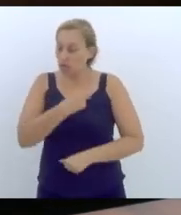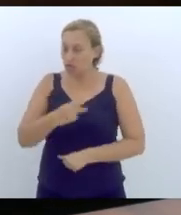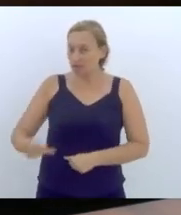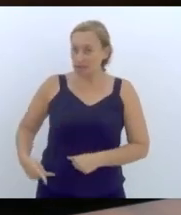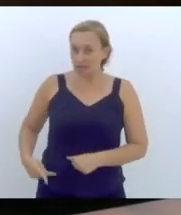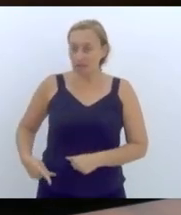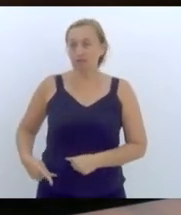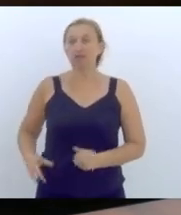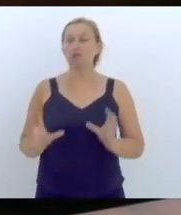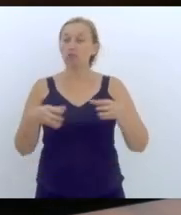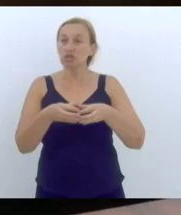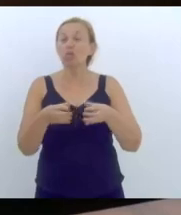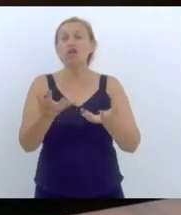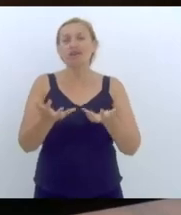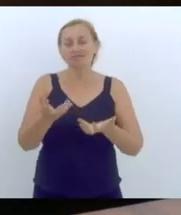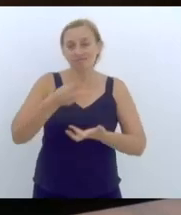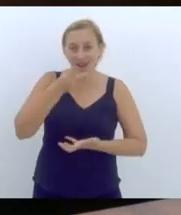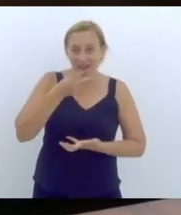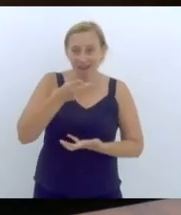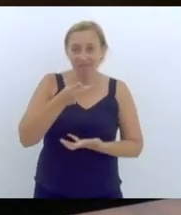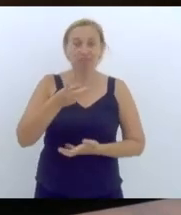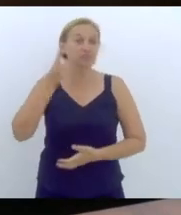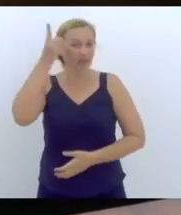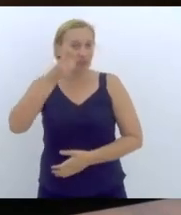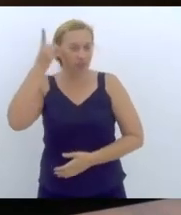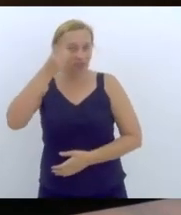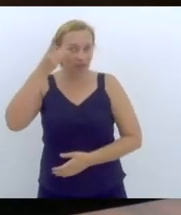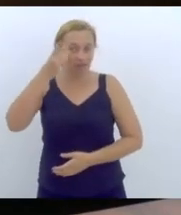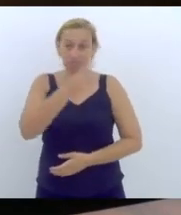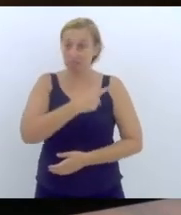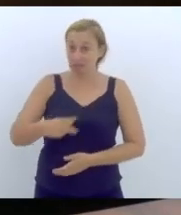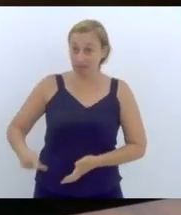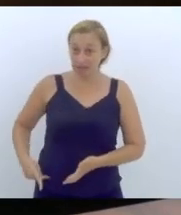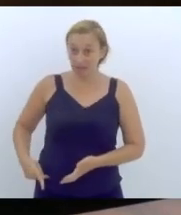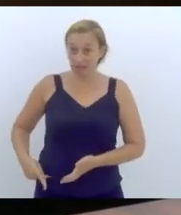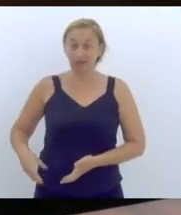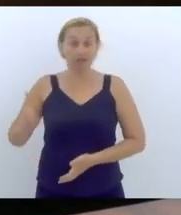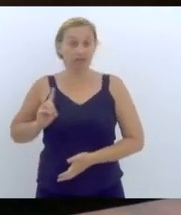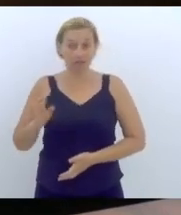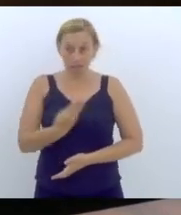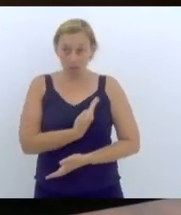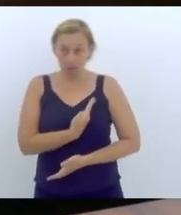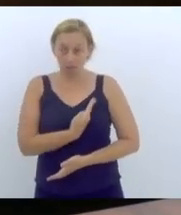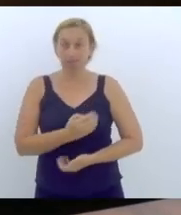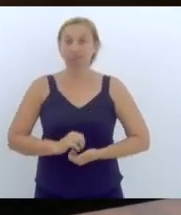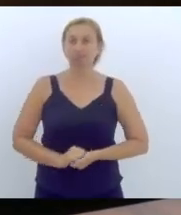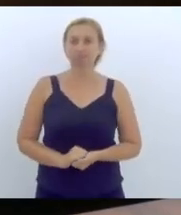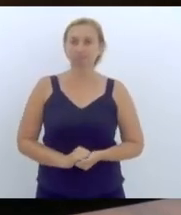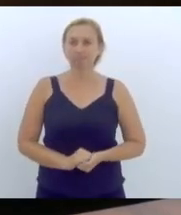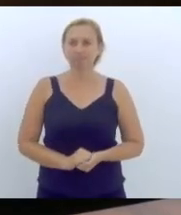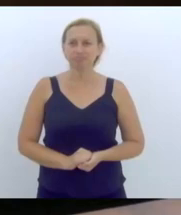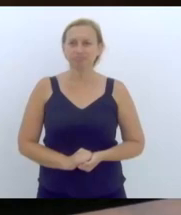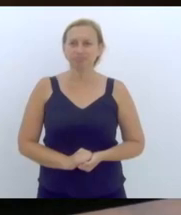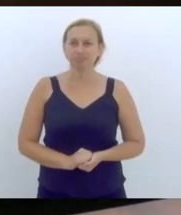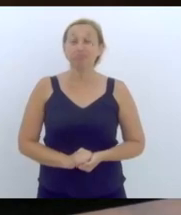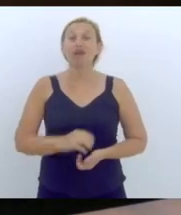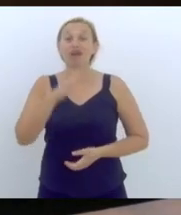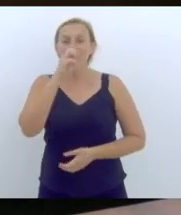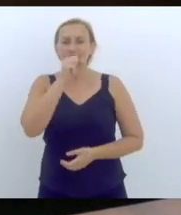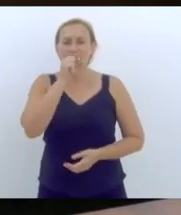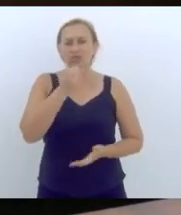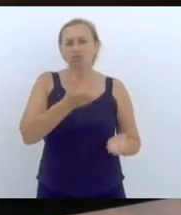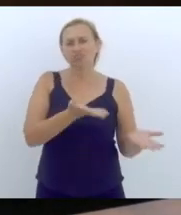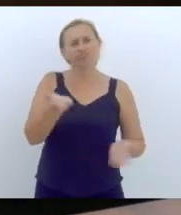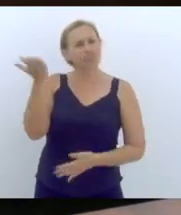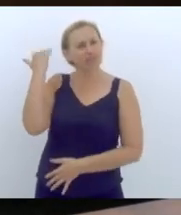comissão. Quero dizer, deputada presidenta Dani Balbi, esse sábado